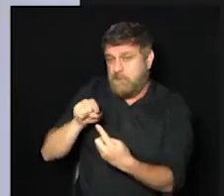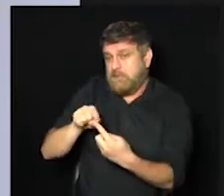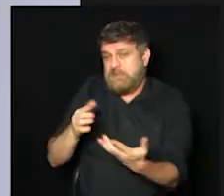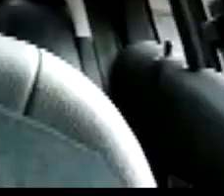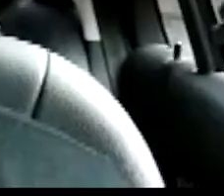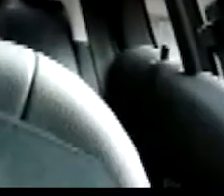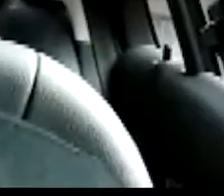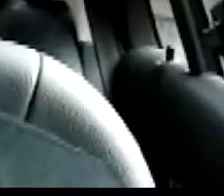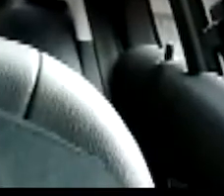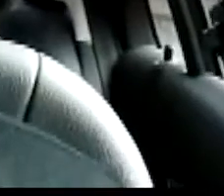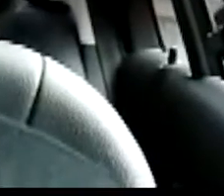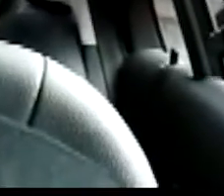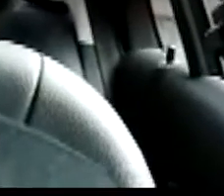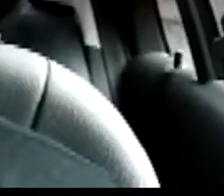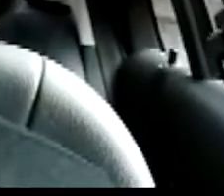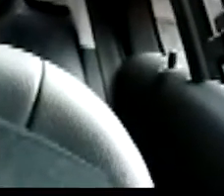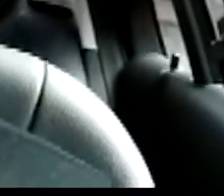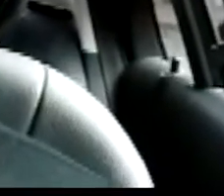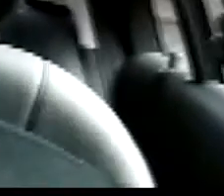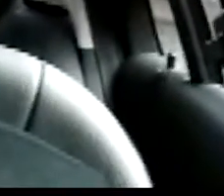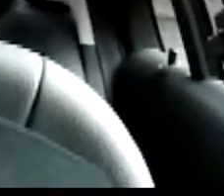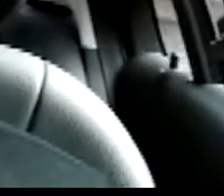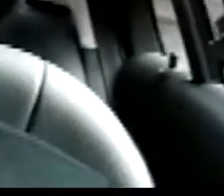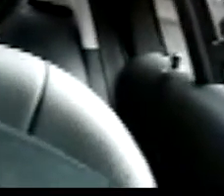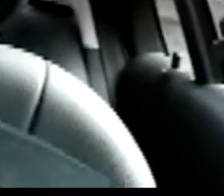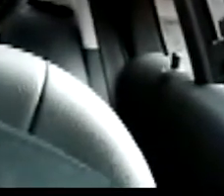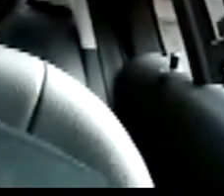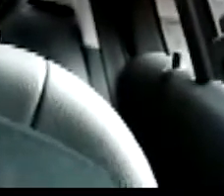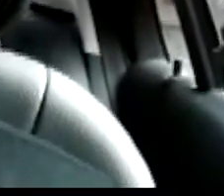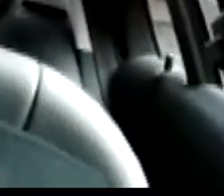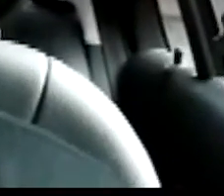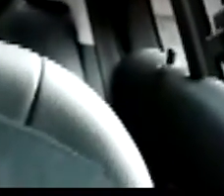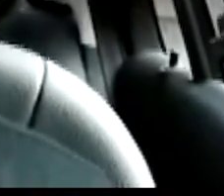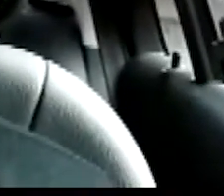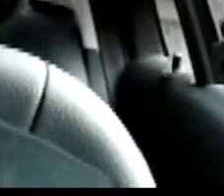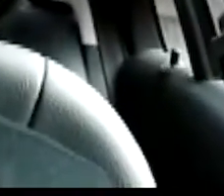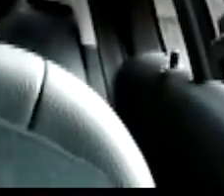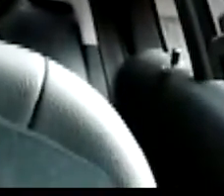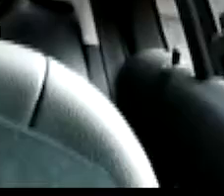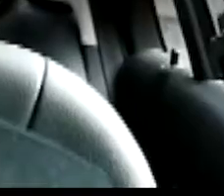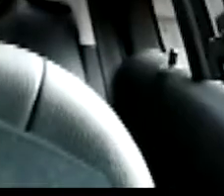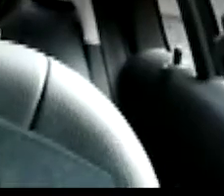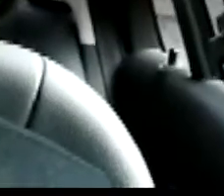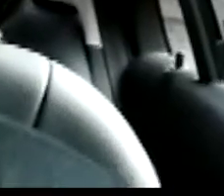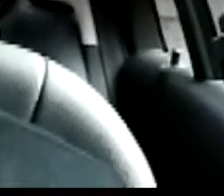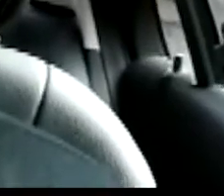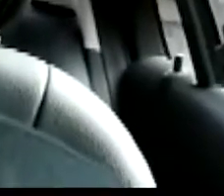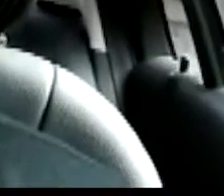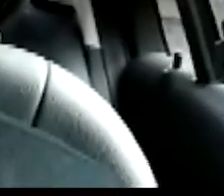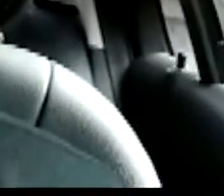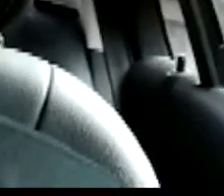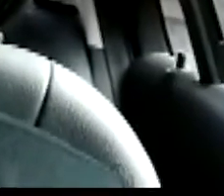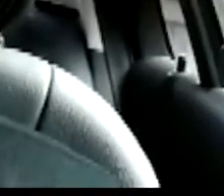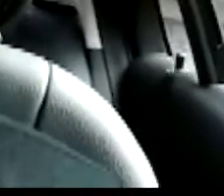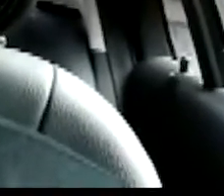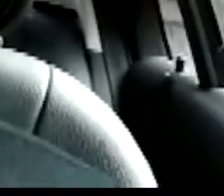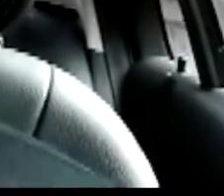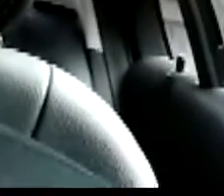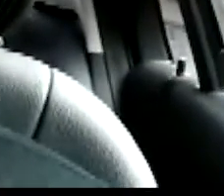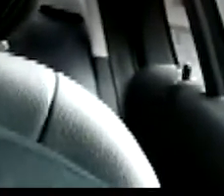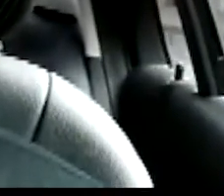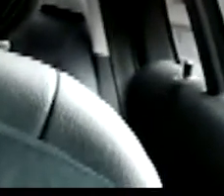iniciativa. É importante que as praças recebam essas árvores frutíferas para que